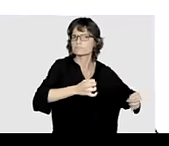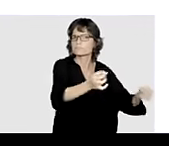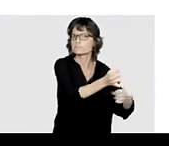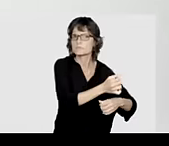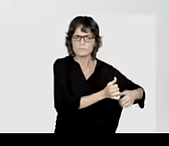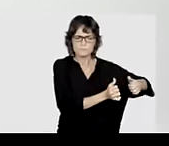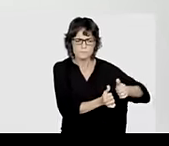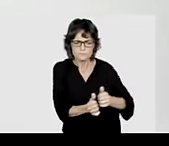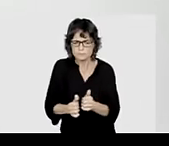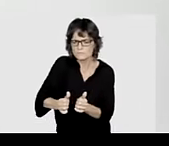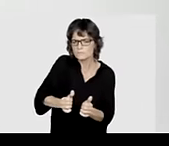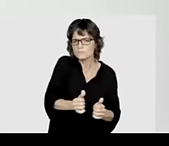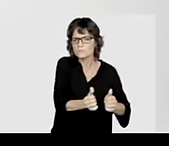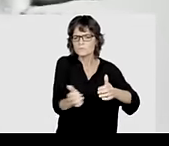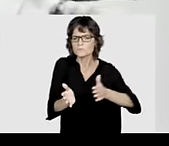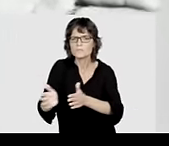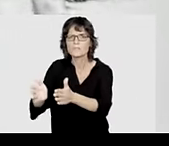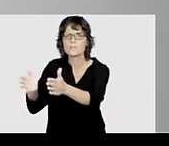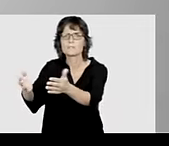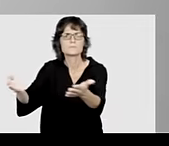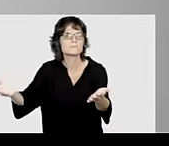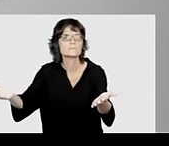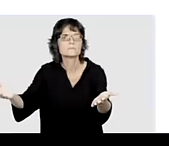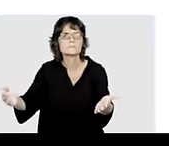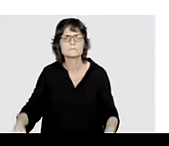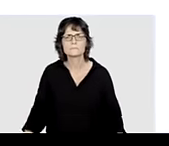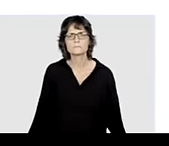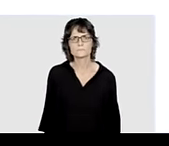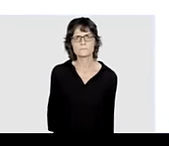não remou para o mesmo lado?